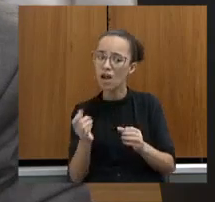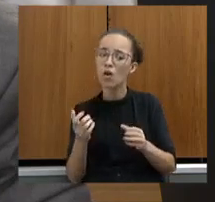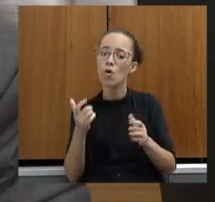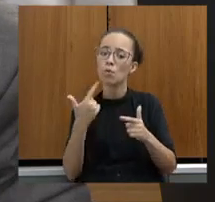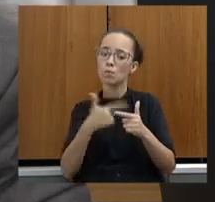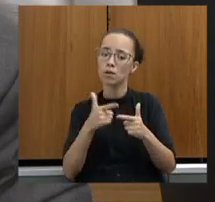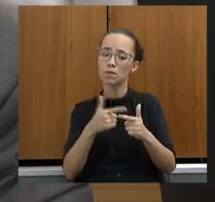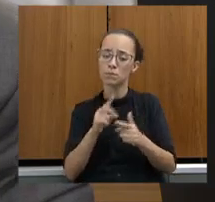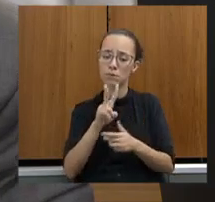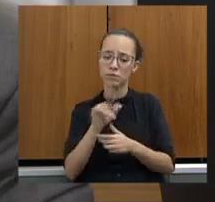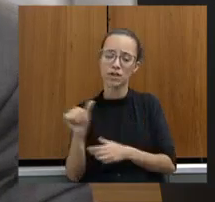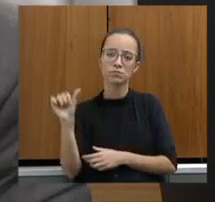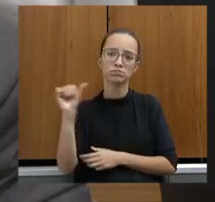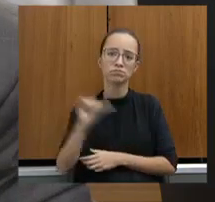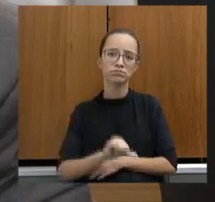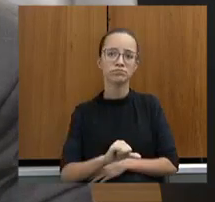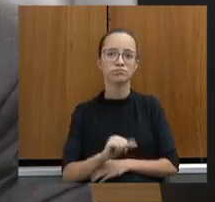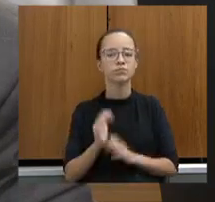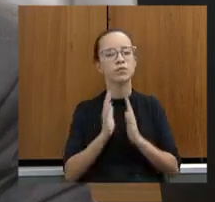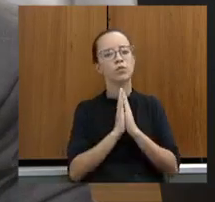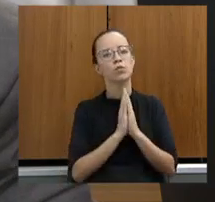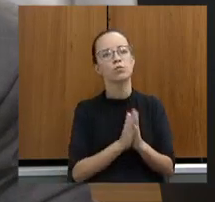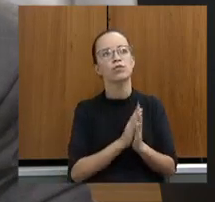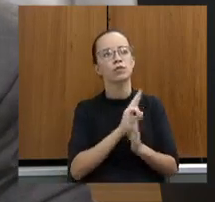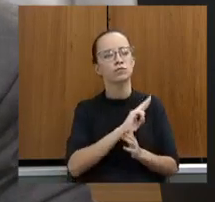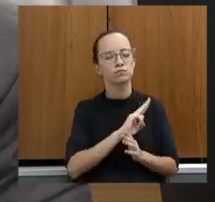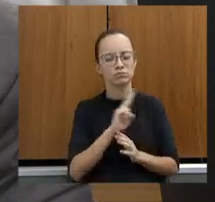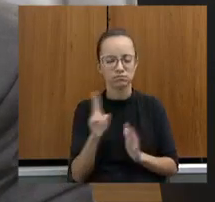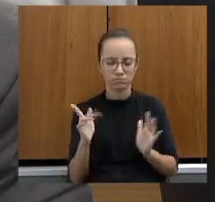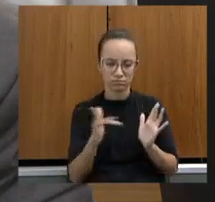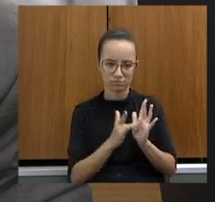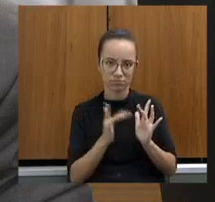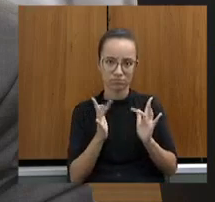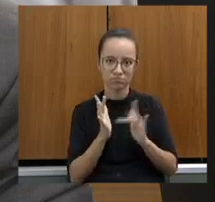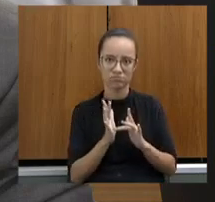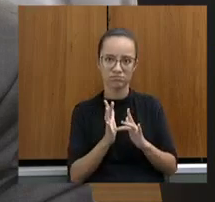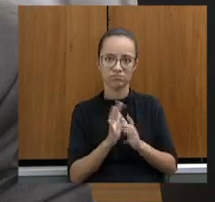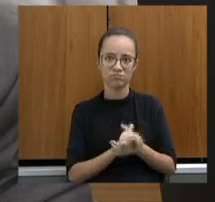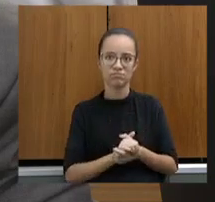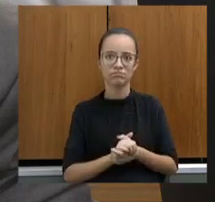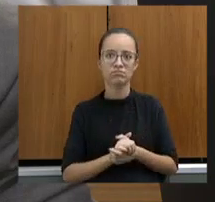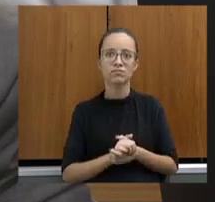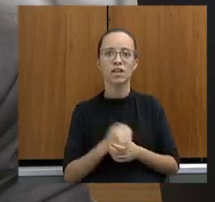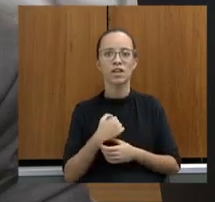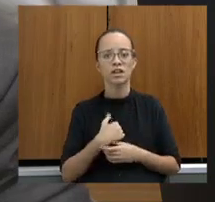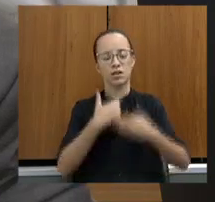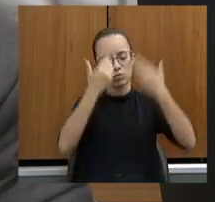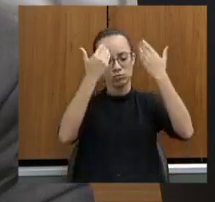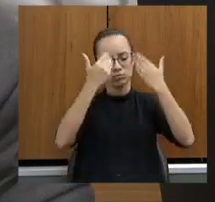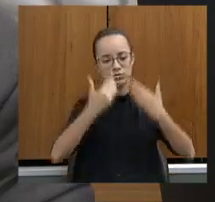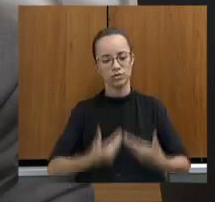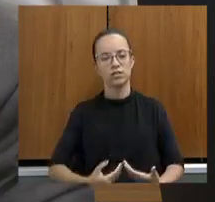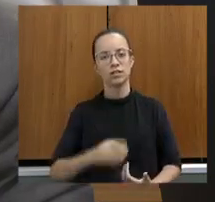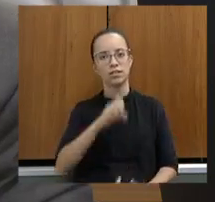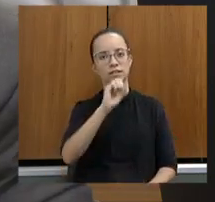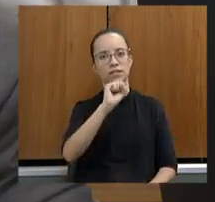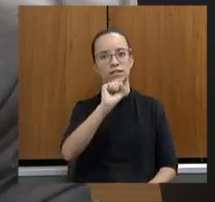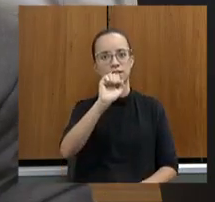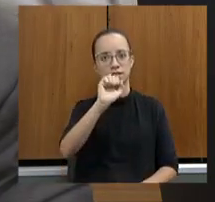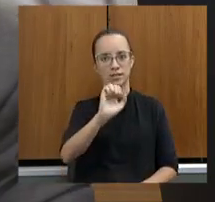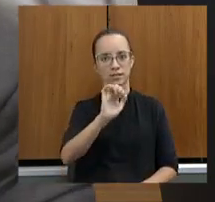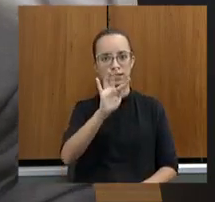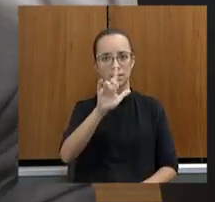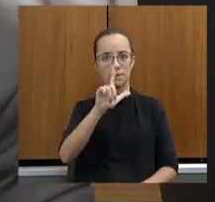então pelo amor de Jesus Cristo eu tô aqui dizendo a Seplag da